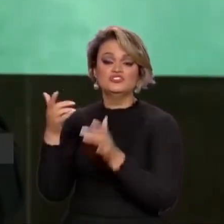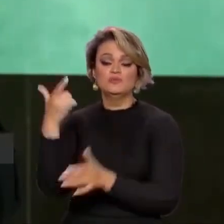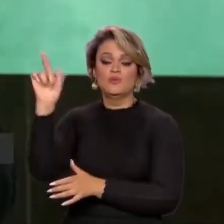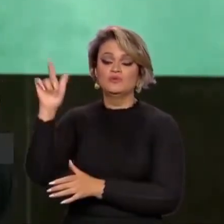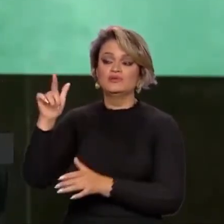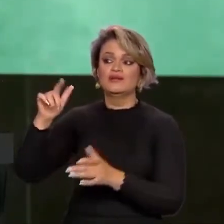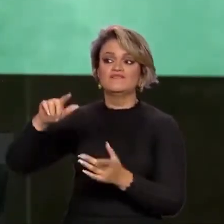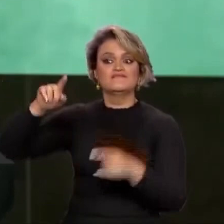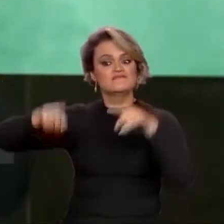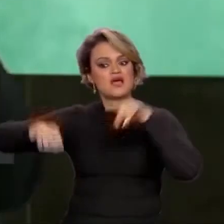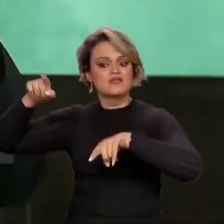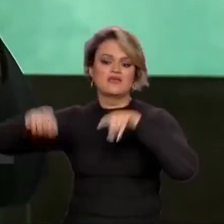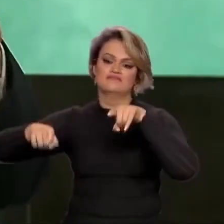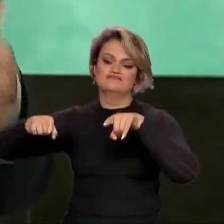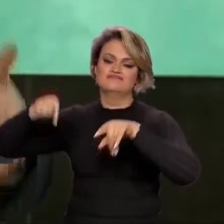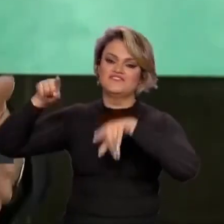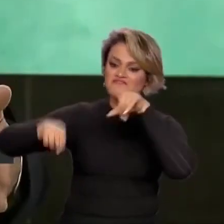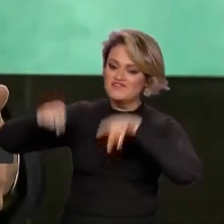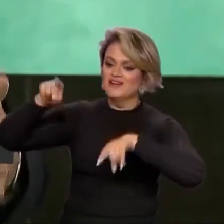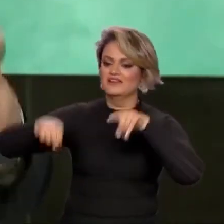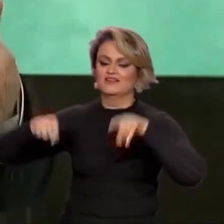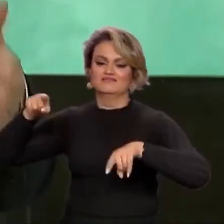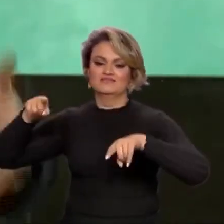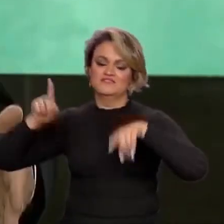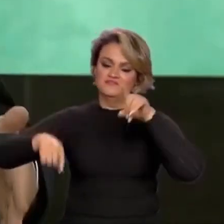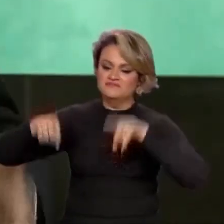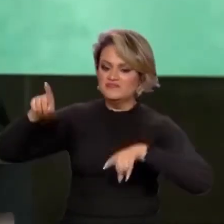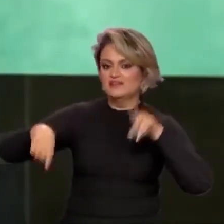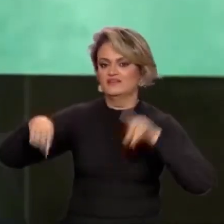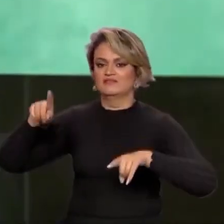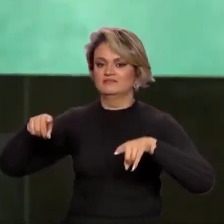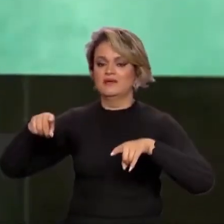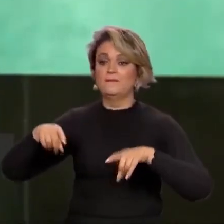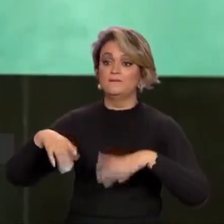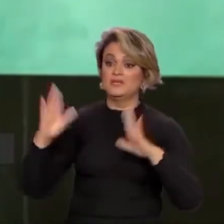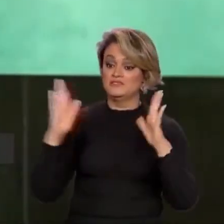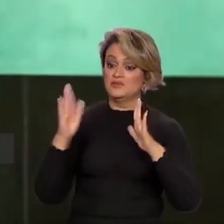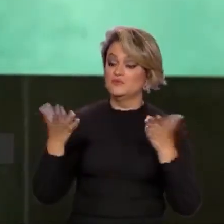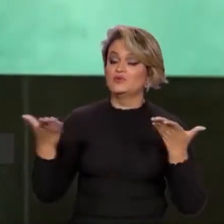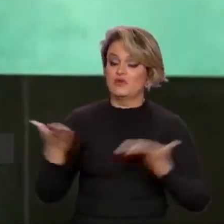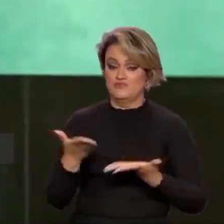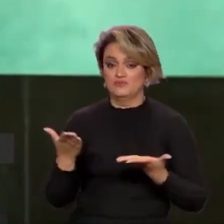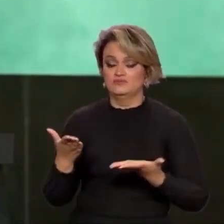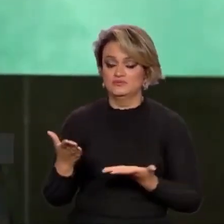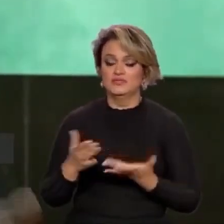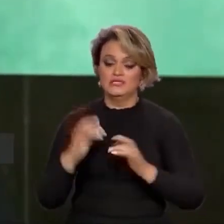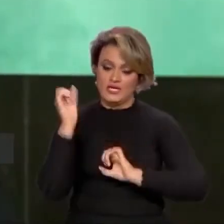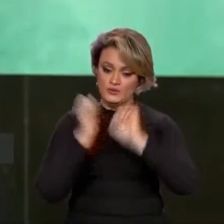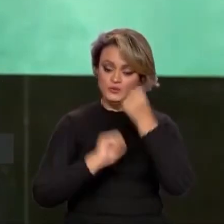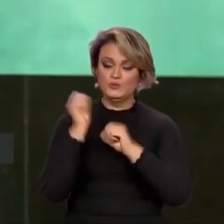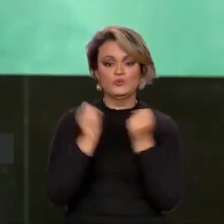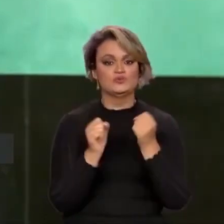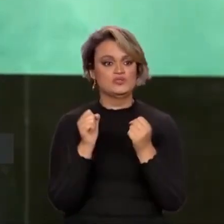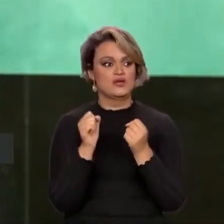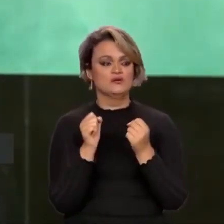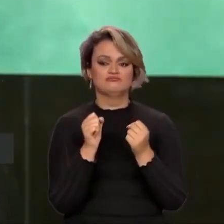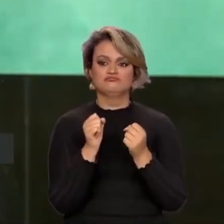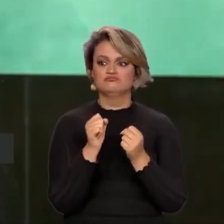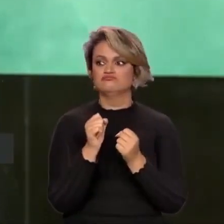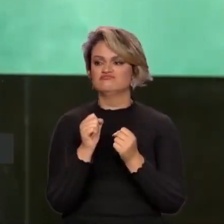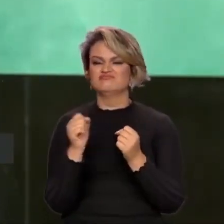é transitório, ele é anticíclico, é para esse momento que a indústria está muito com